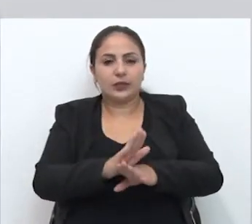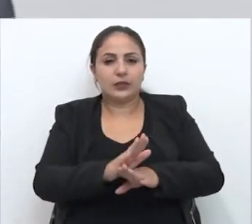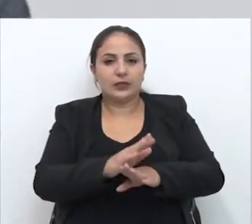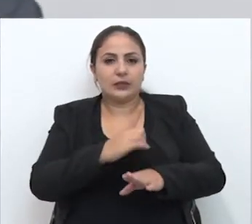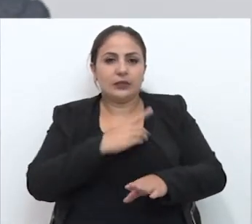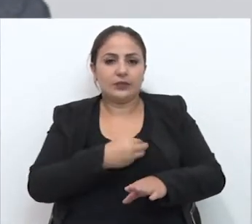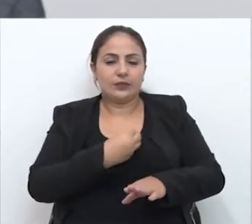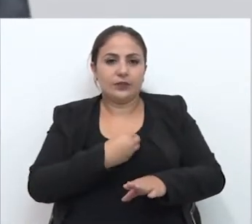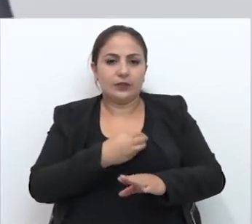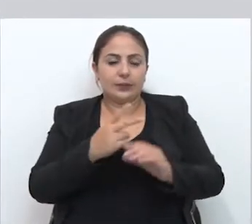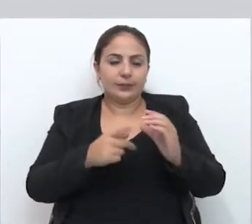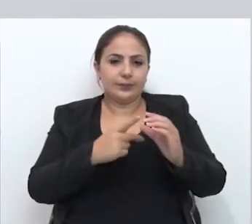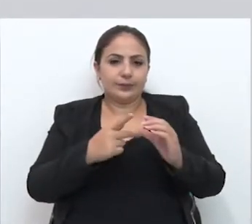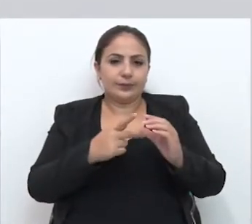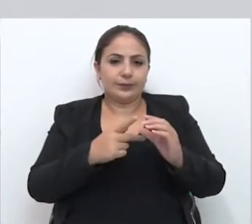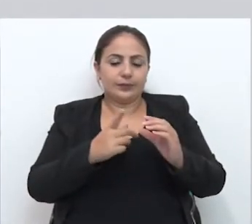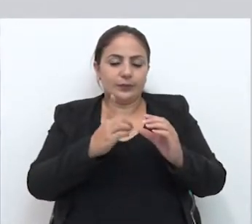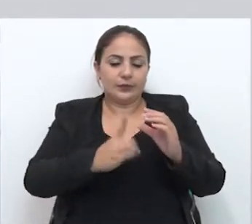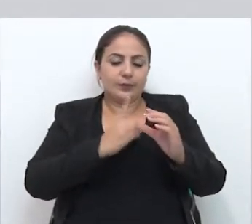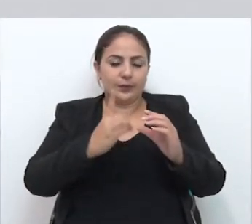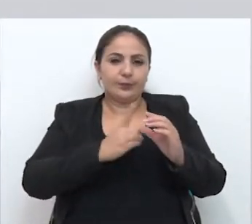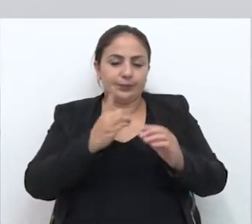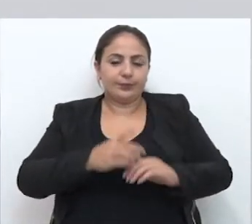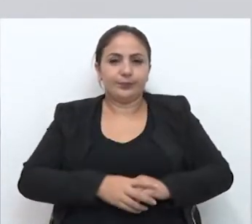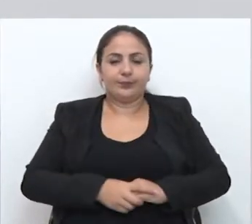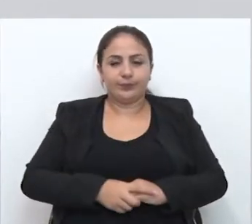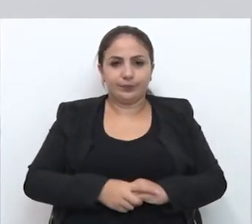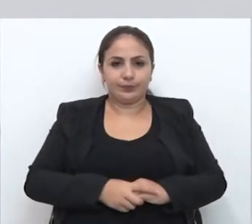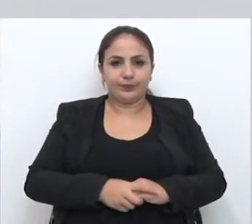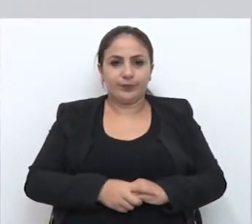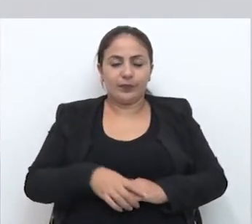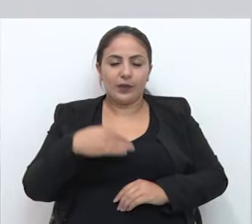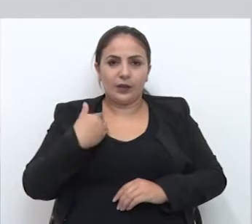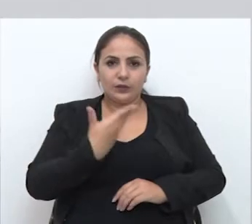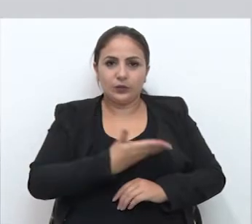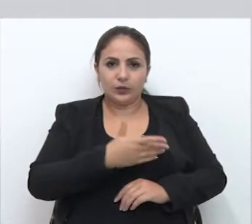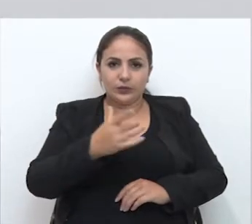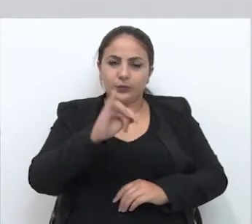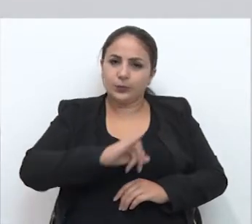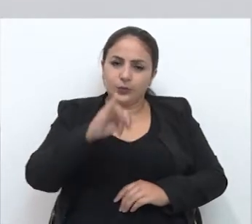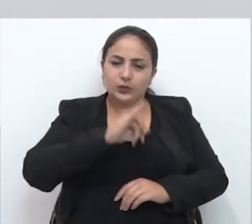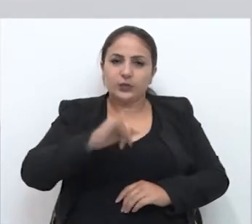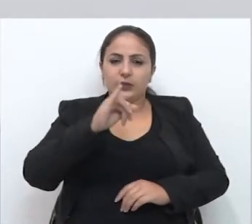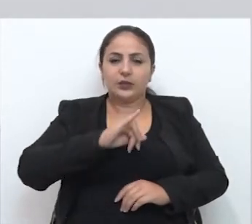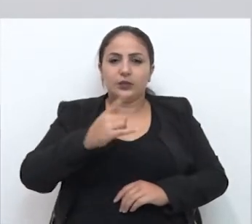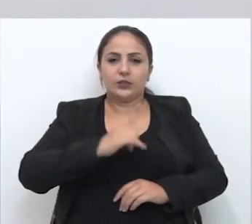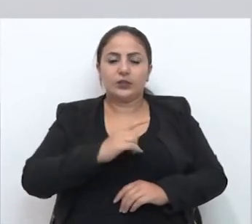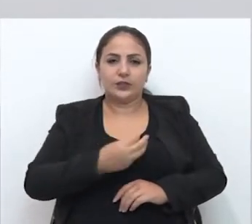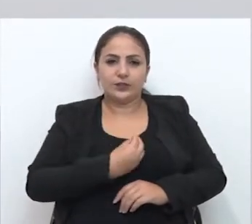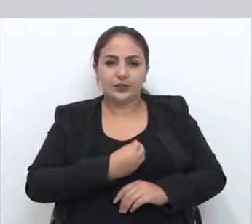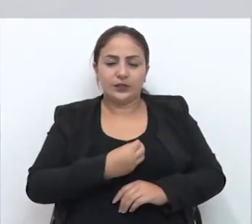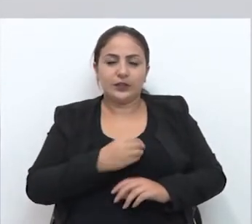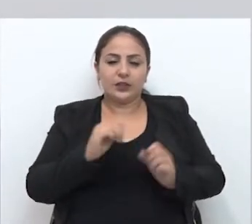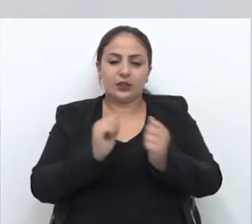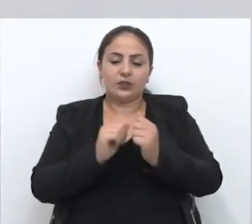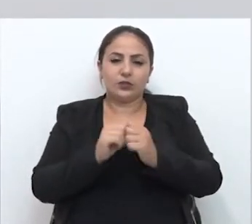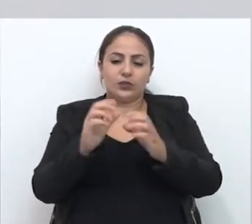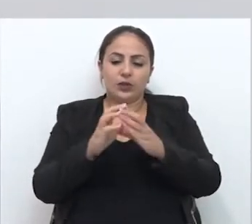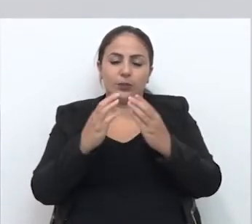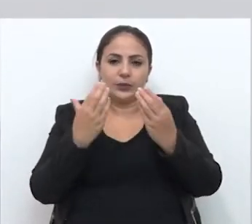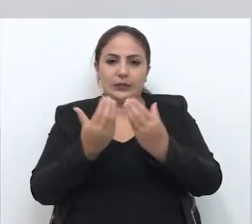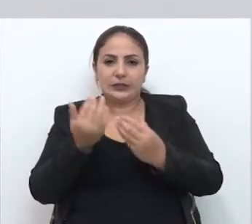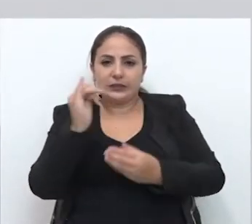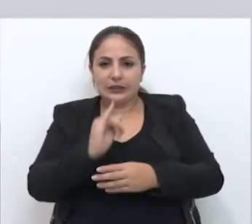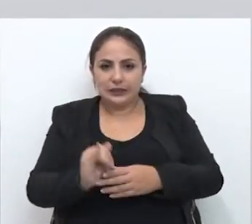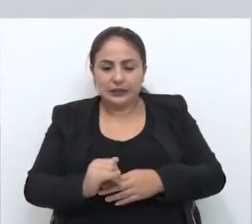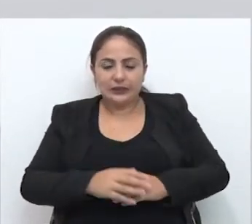ajudar a levar ele ao parlamento italiano. Para nós é muito importante isso, a aproximação com a comunidade italiana internacional, do ponto de